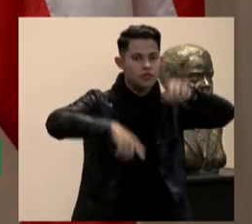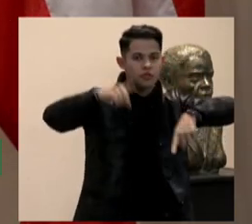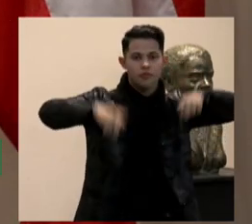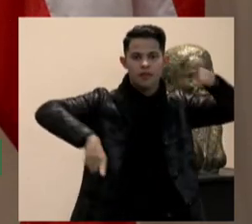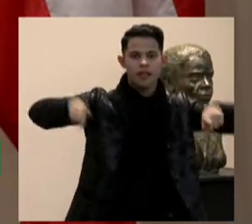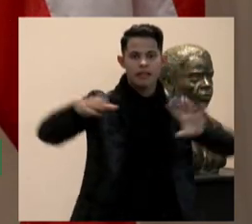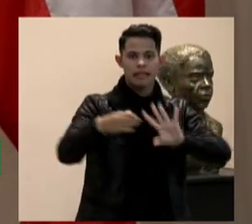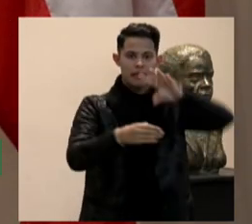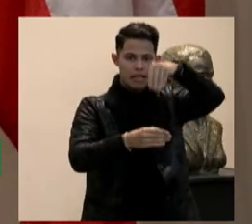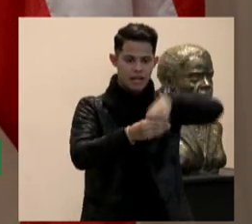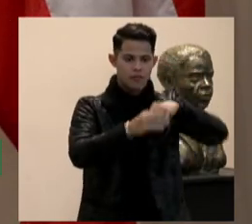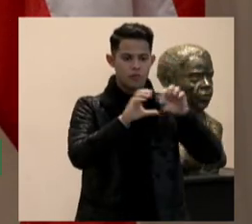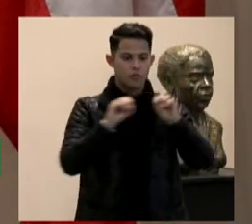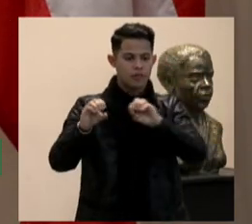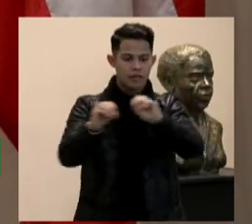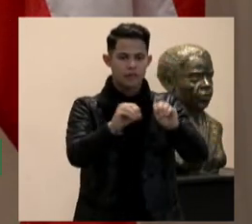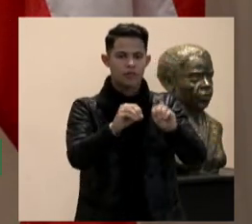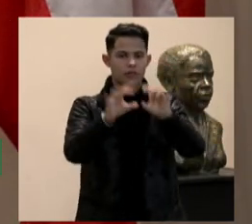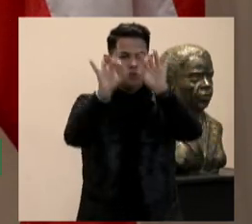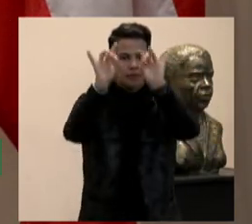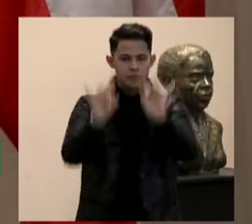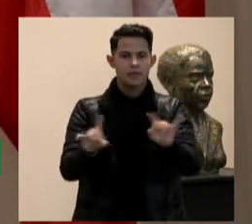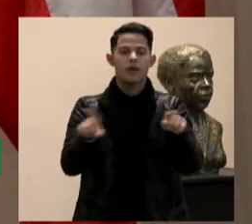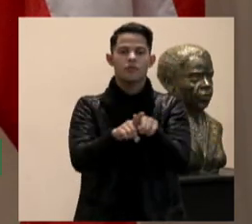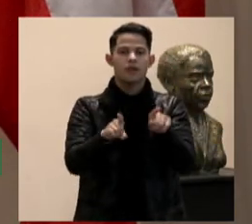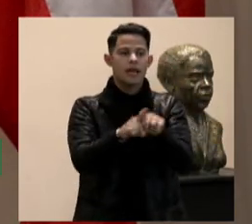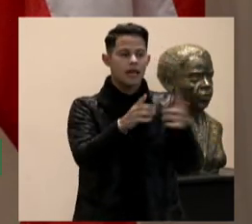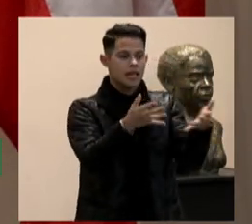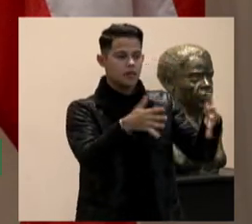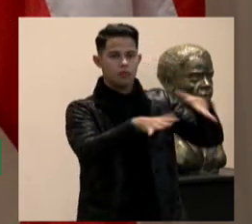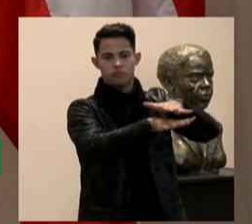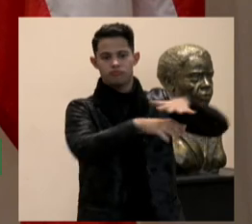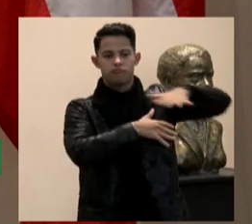especial e da educação inclusiva como um todo, e